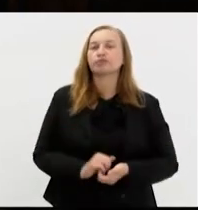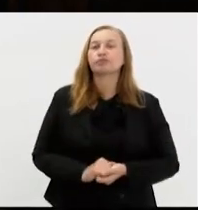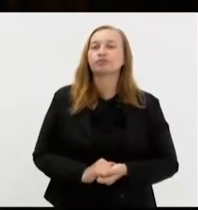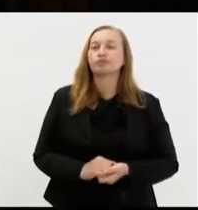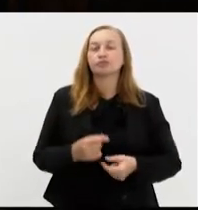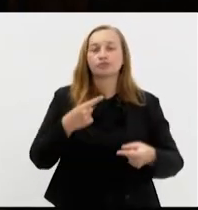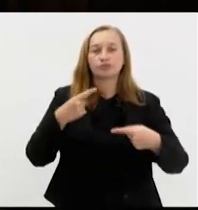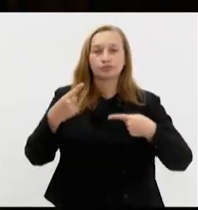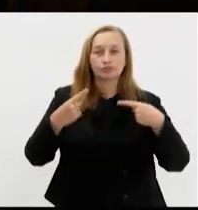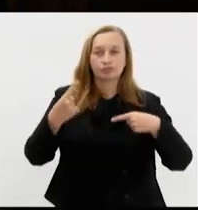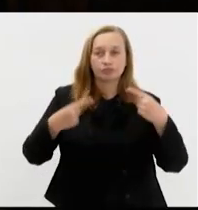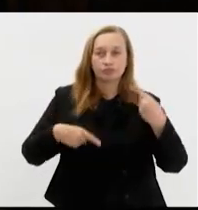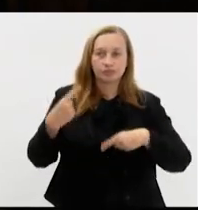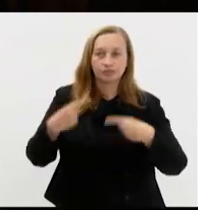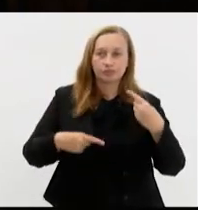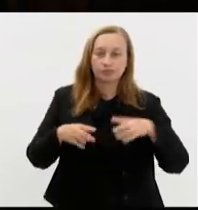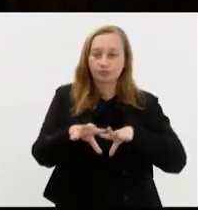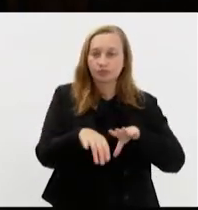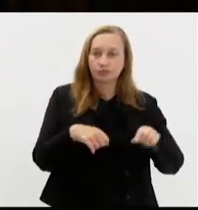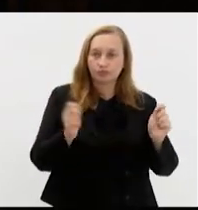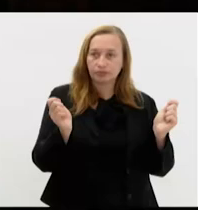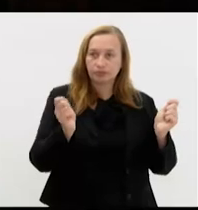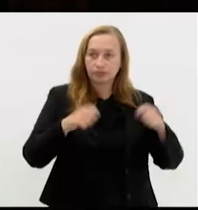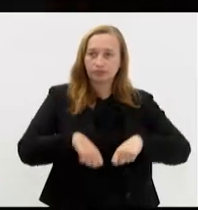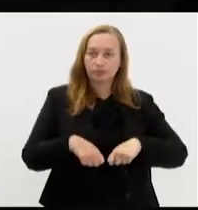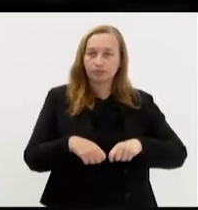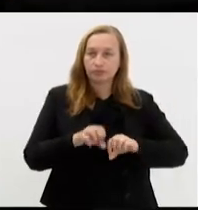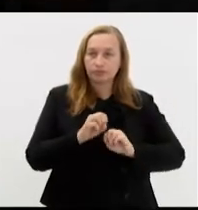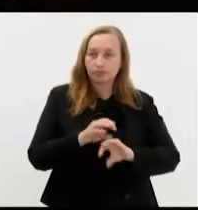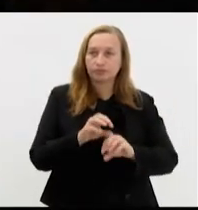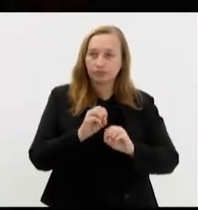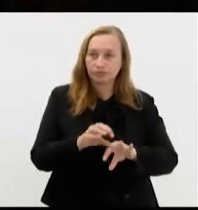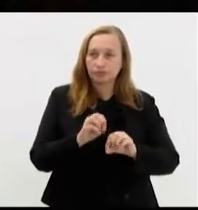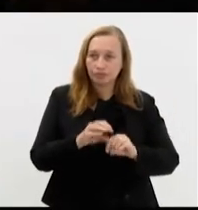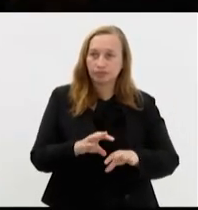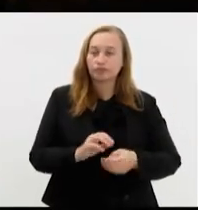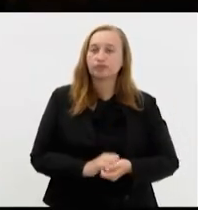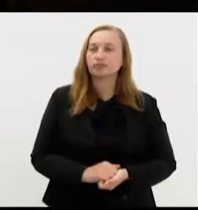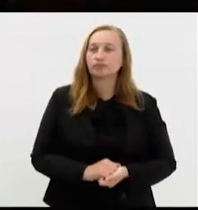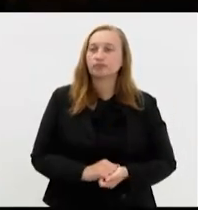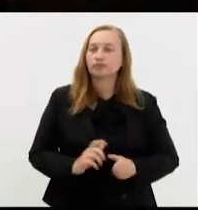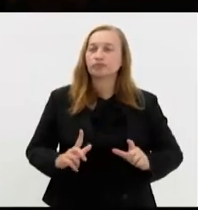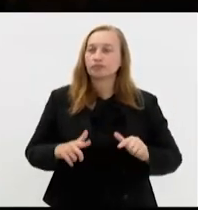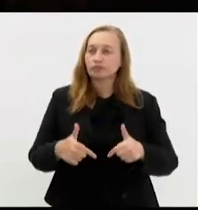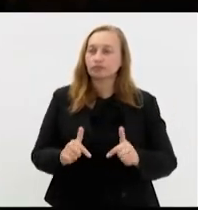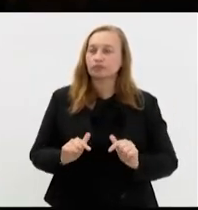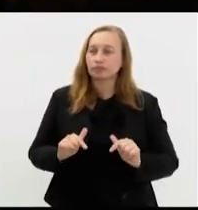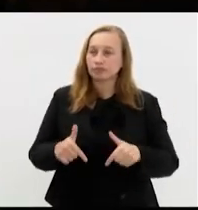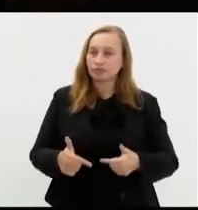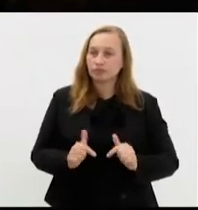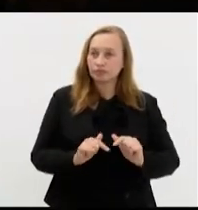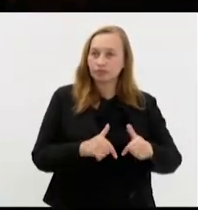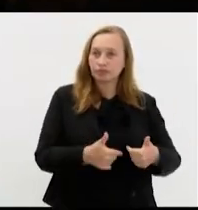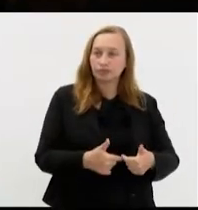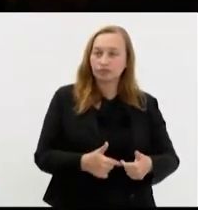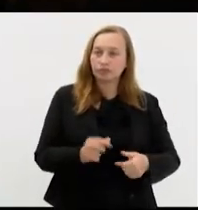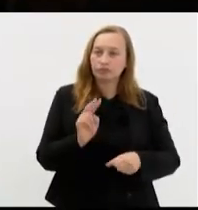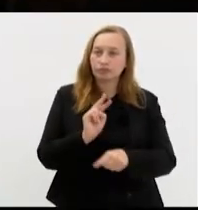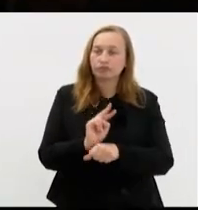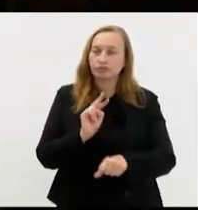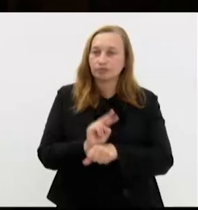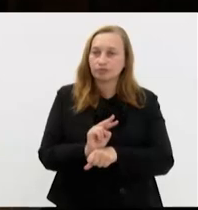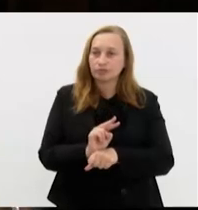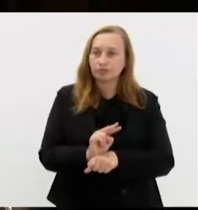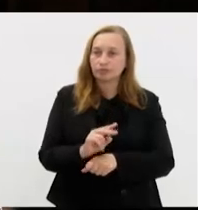dialoga capacita educa com ações repressivas e preventivas que